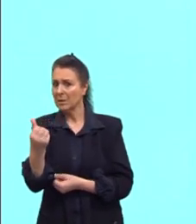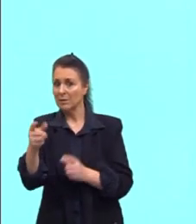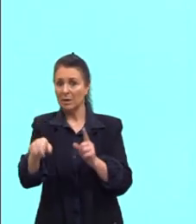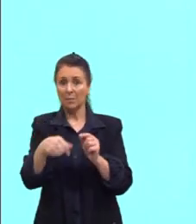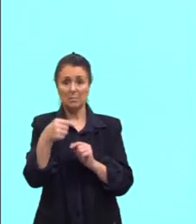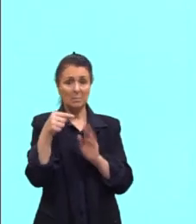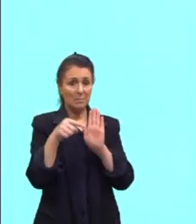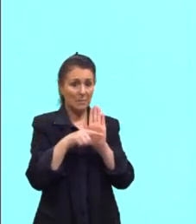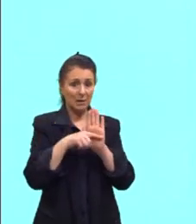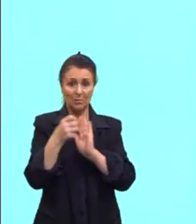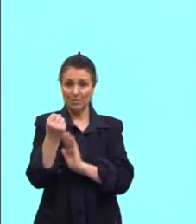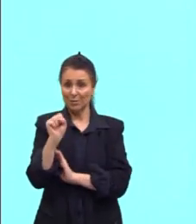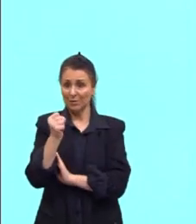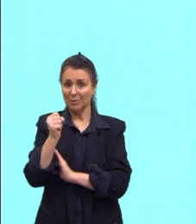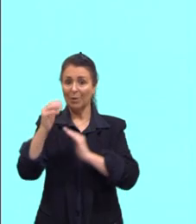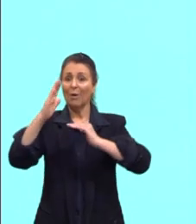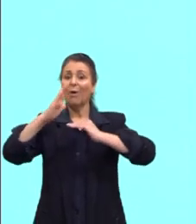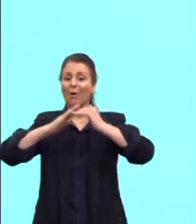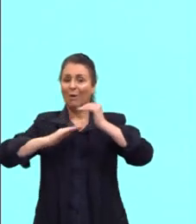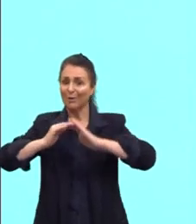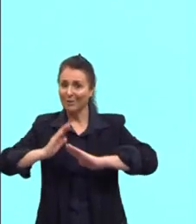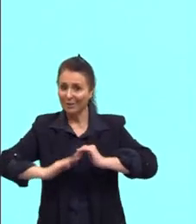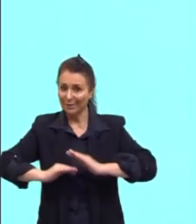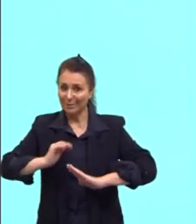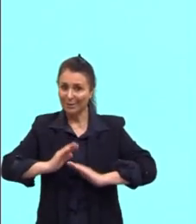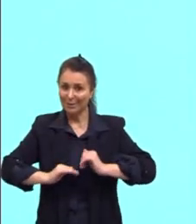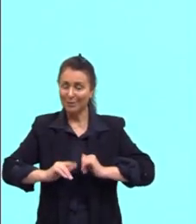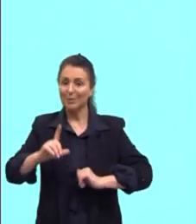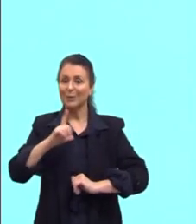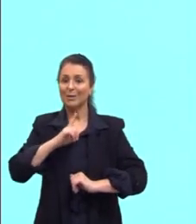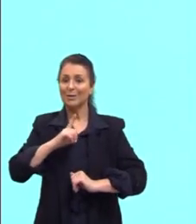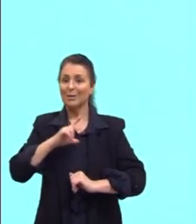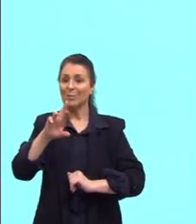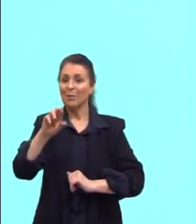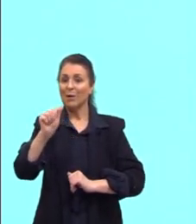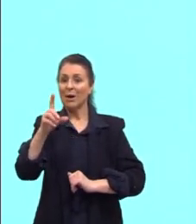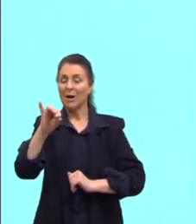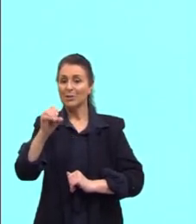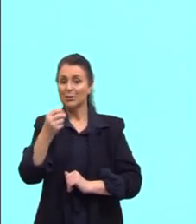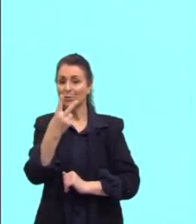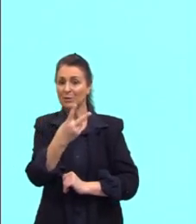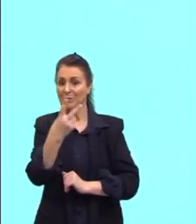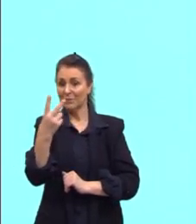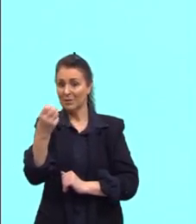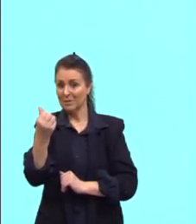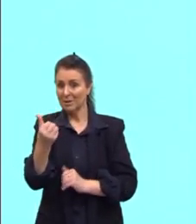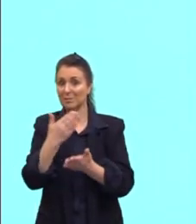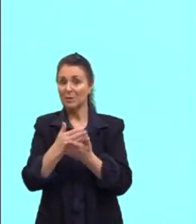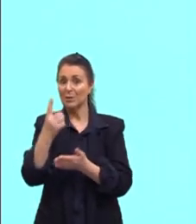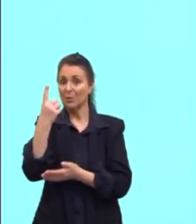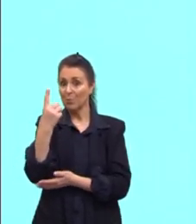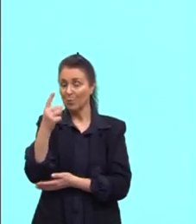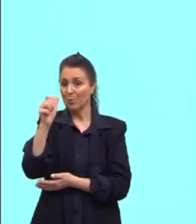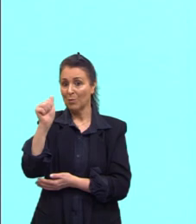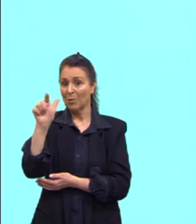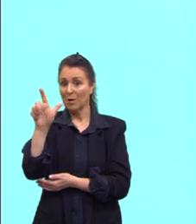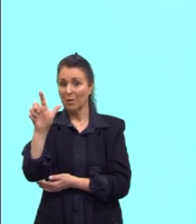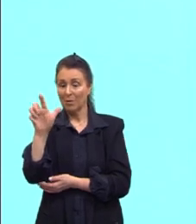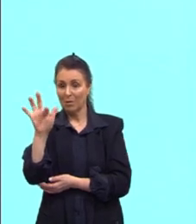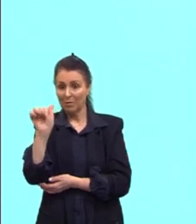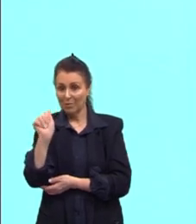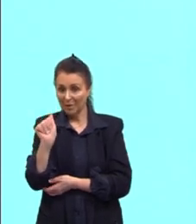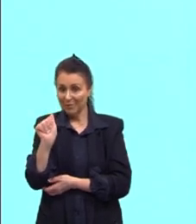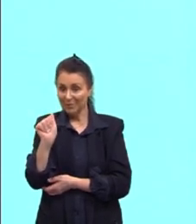8 aqui está o decaimento Então teve o rádio que era de 226 perdeu um Alpha que